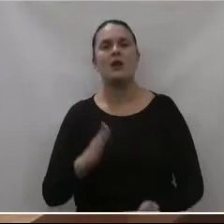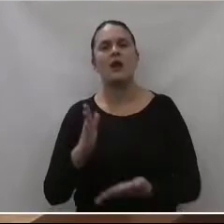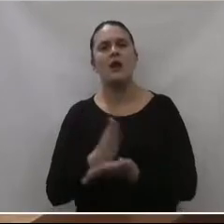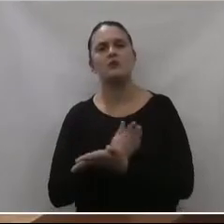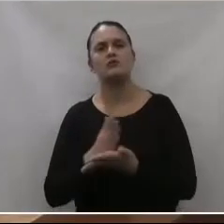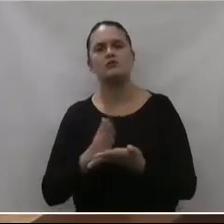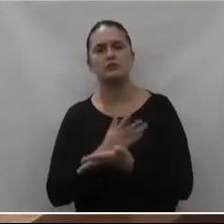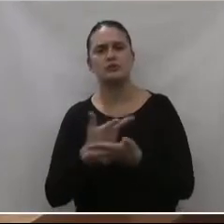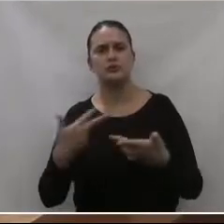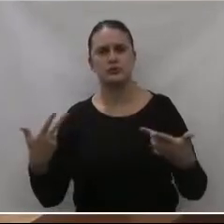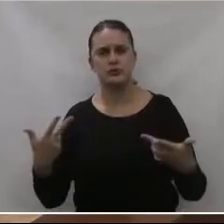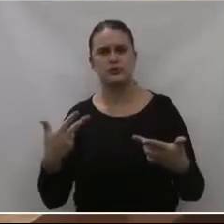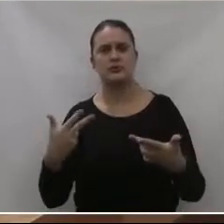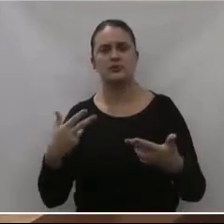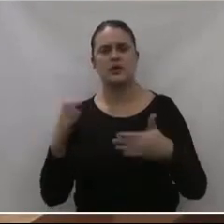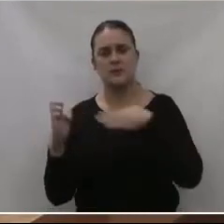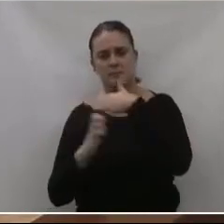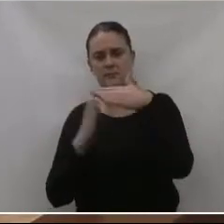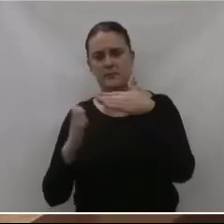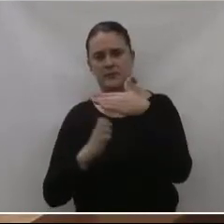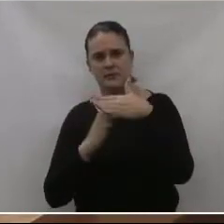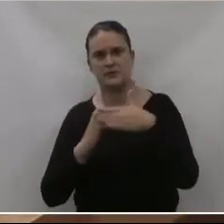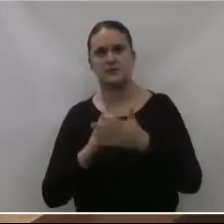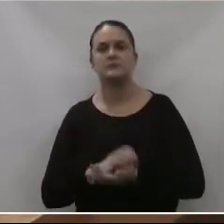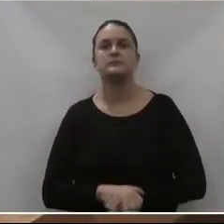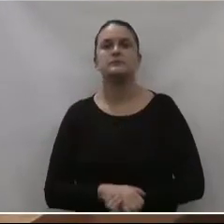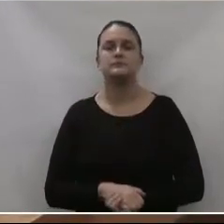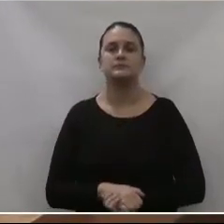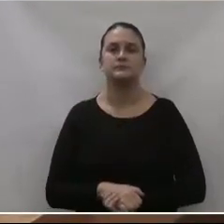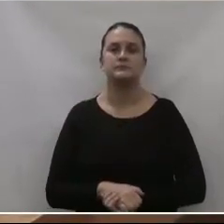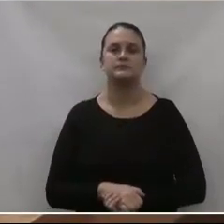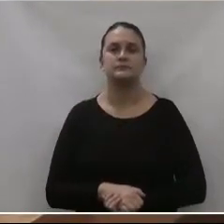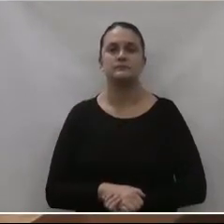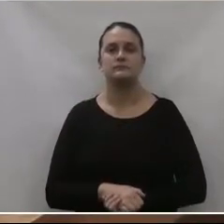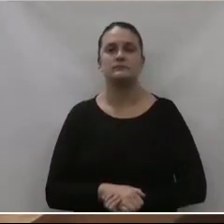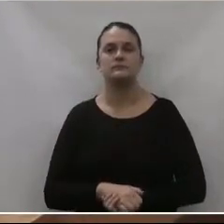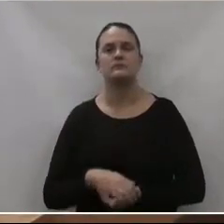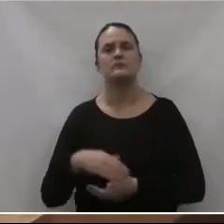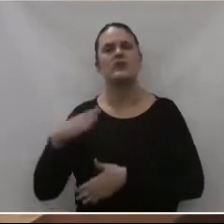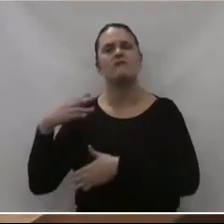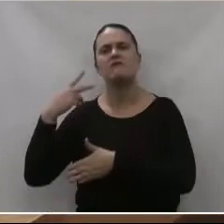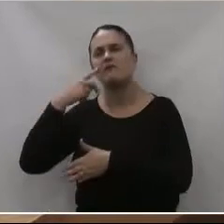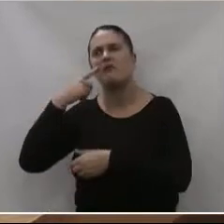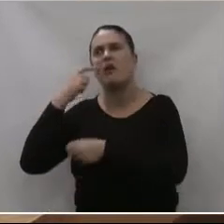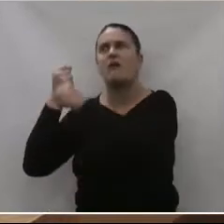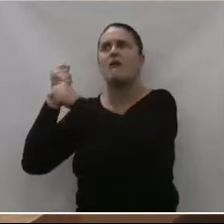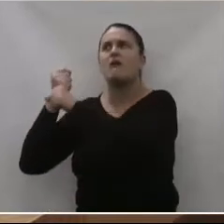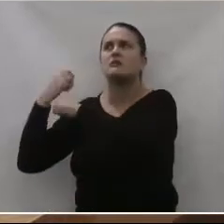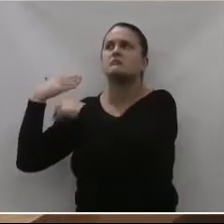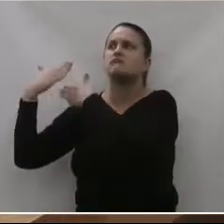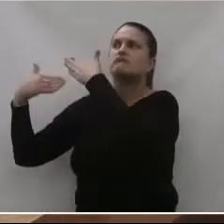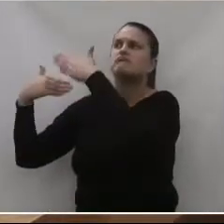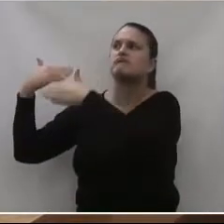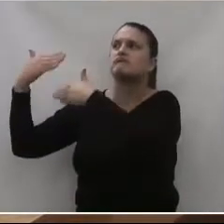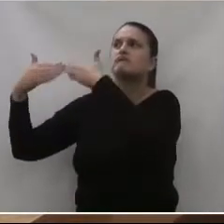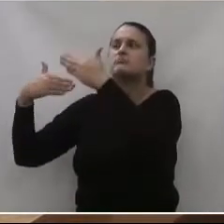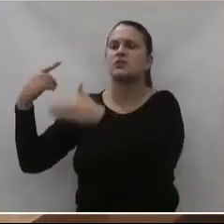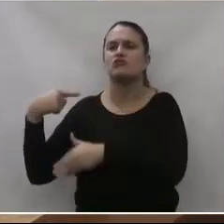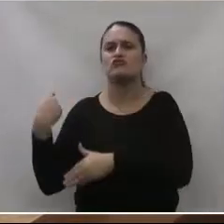alguns empreendedores de Ana da Vitória. De tempos em tempos, somos